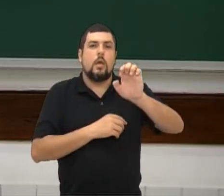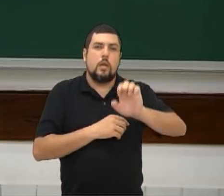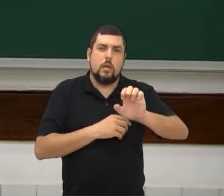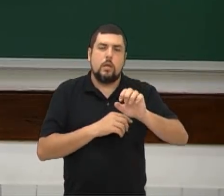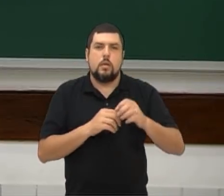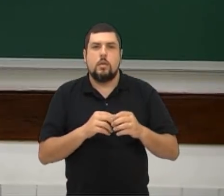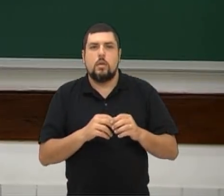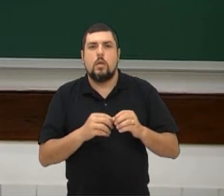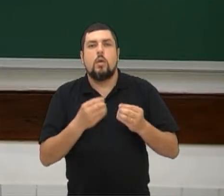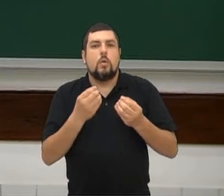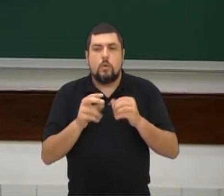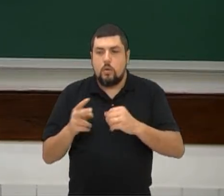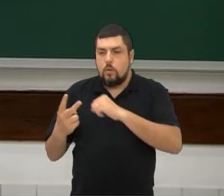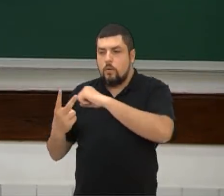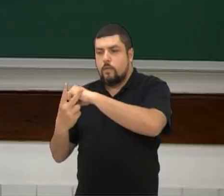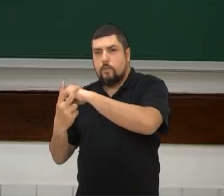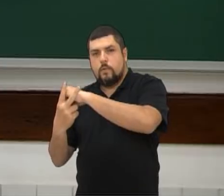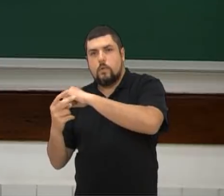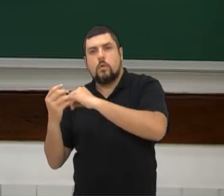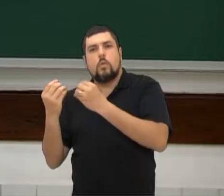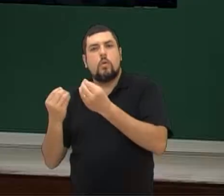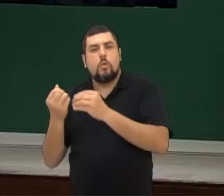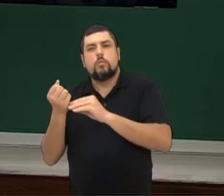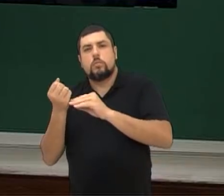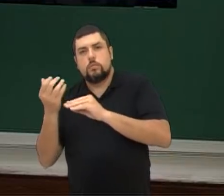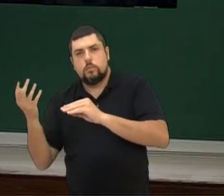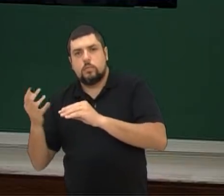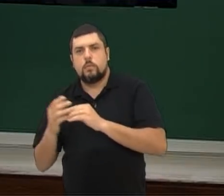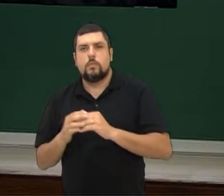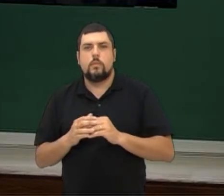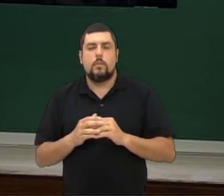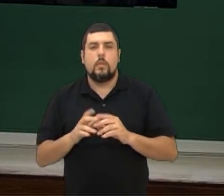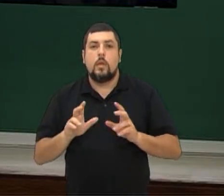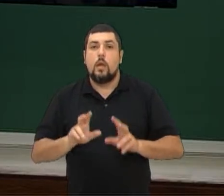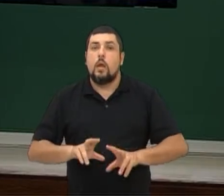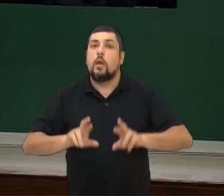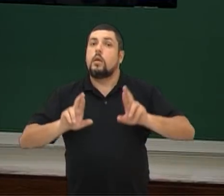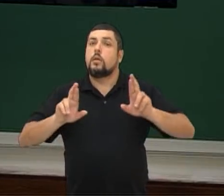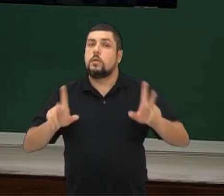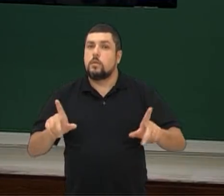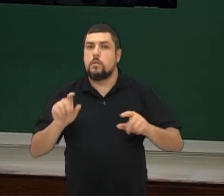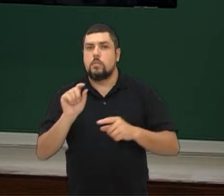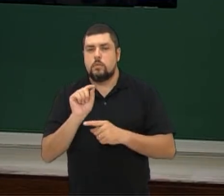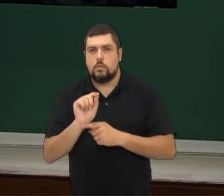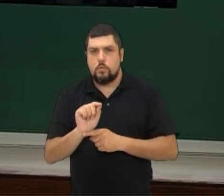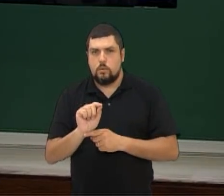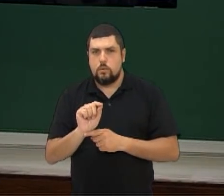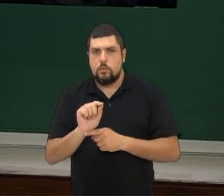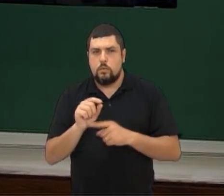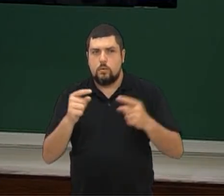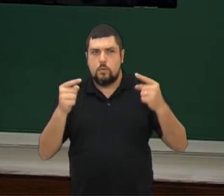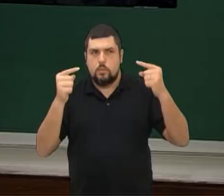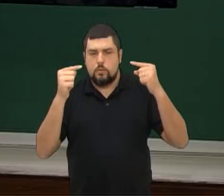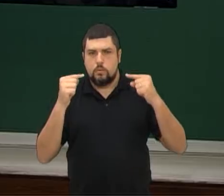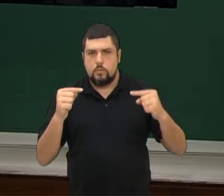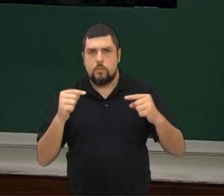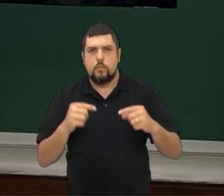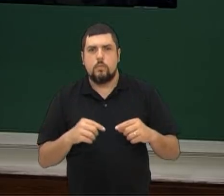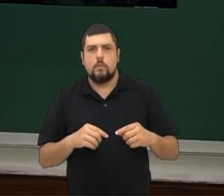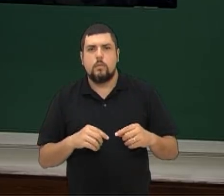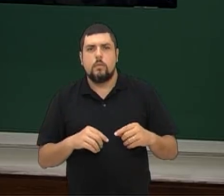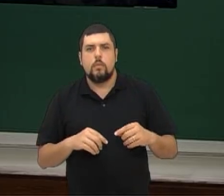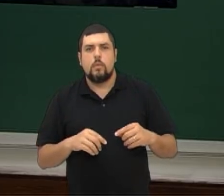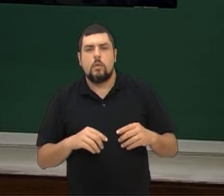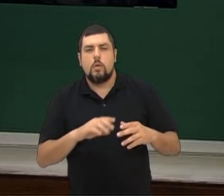verbo no plural. Diferente do que vai acontecer aqui. O diretor de